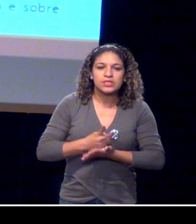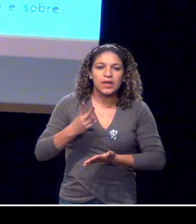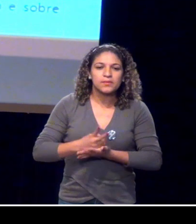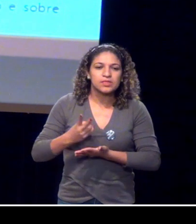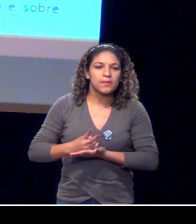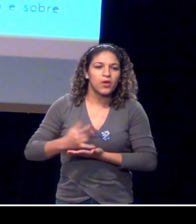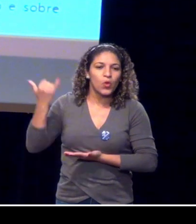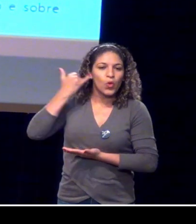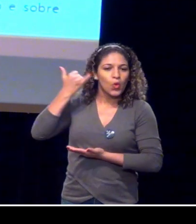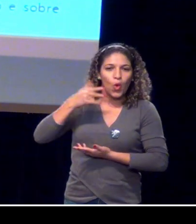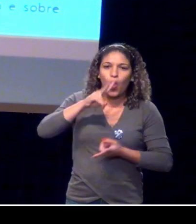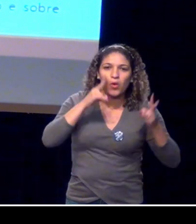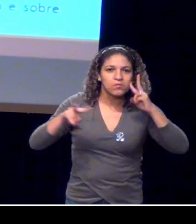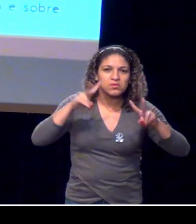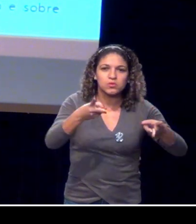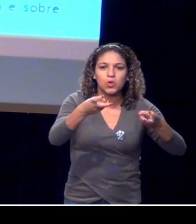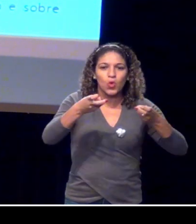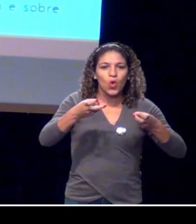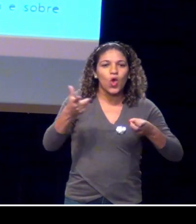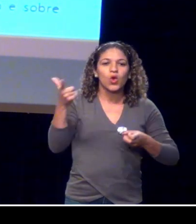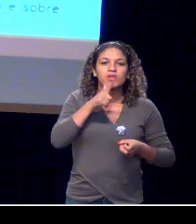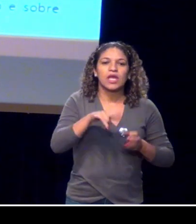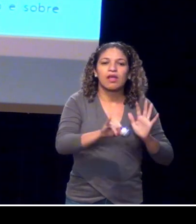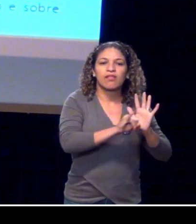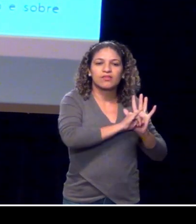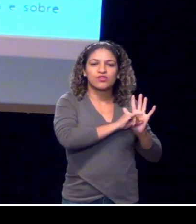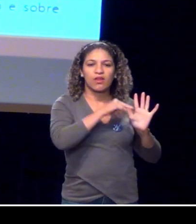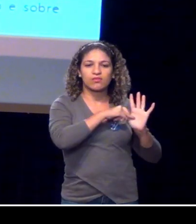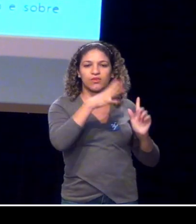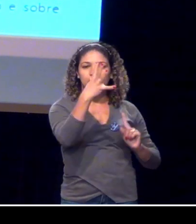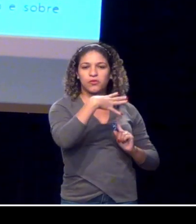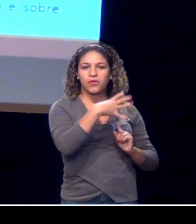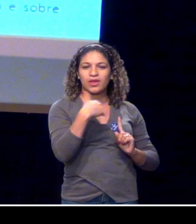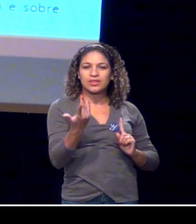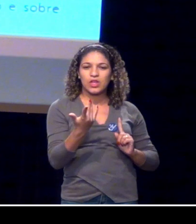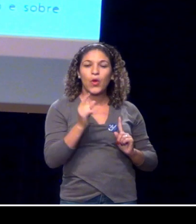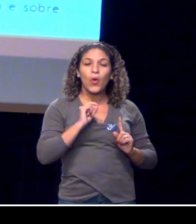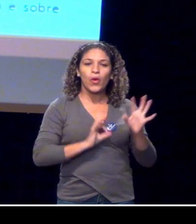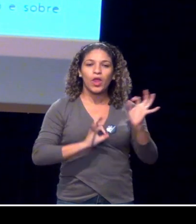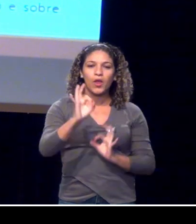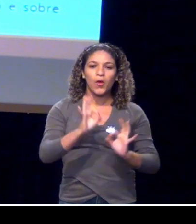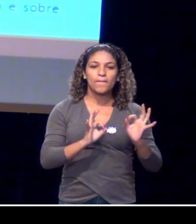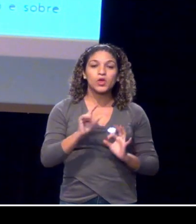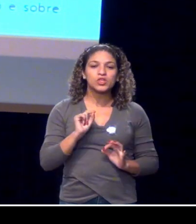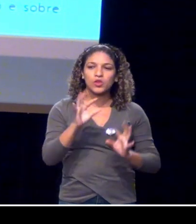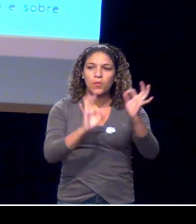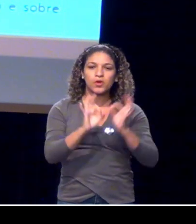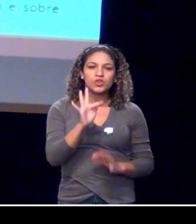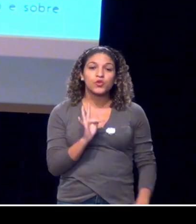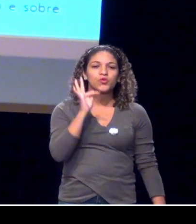começo a me constituir. Nessa relação, eu já respondo a quê? A um projeto de futuro